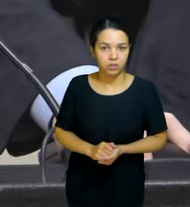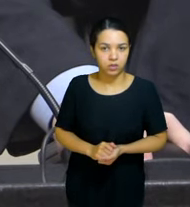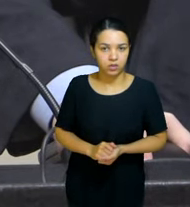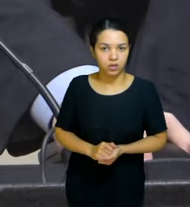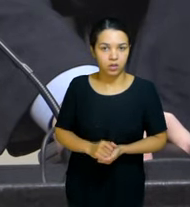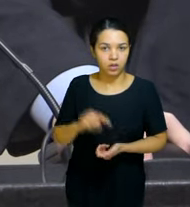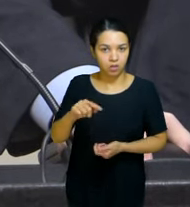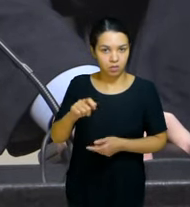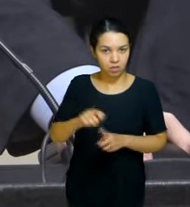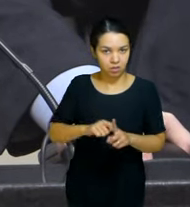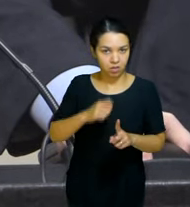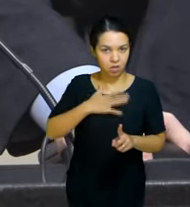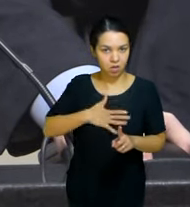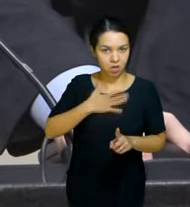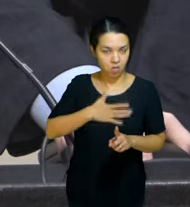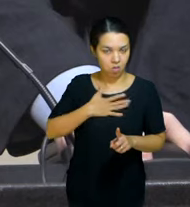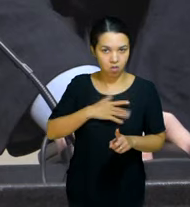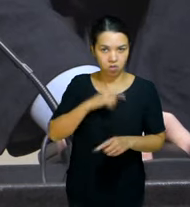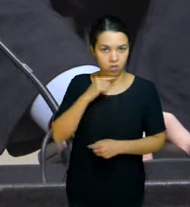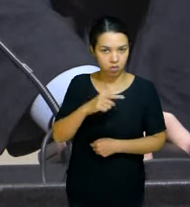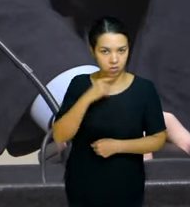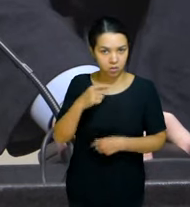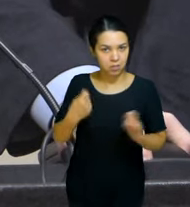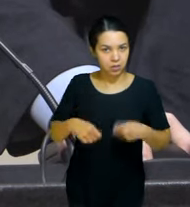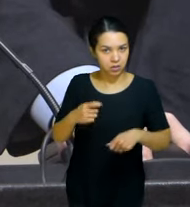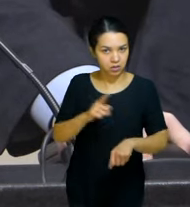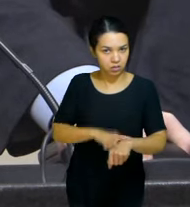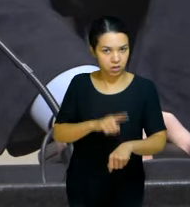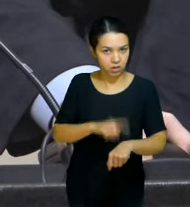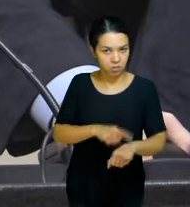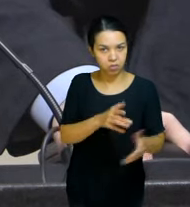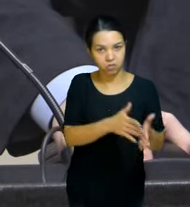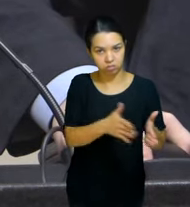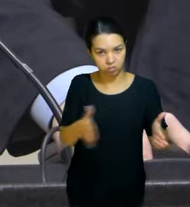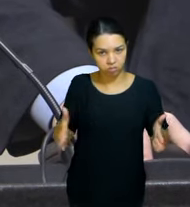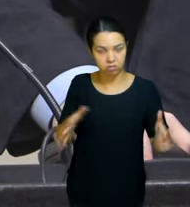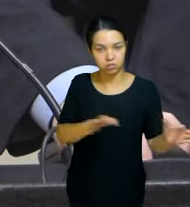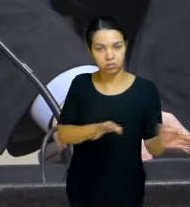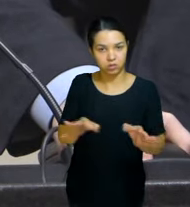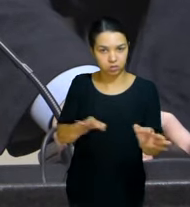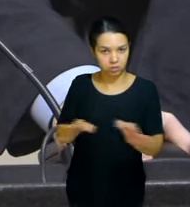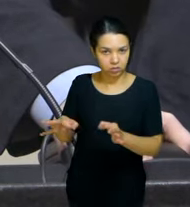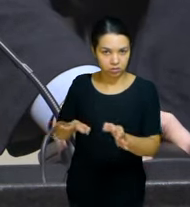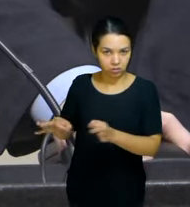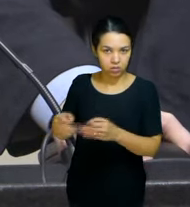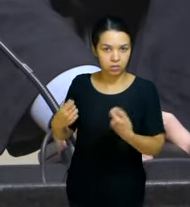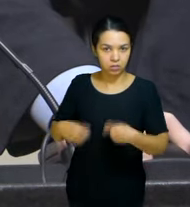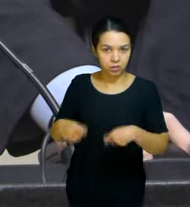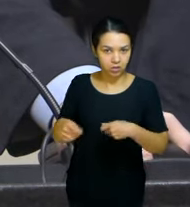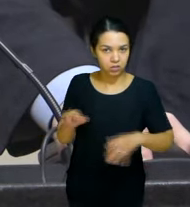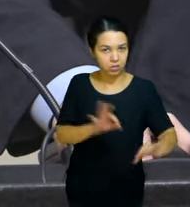agosto. Precisa de tempo para organizar tudo isso. Precisa arrumar a casa.